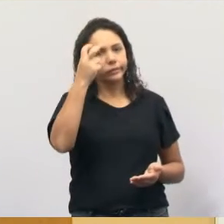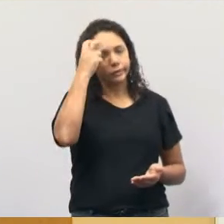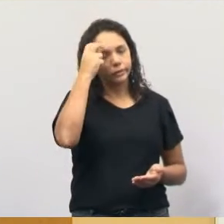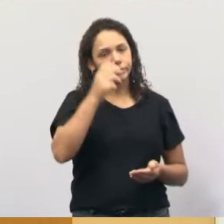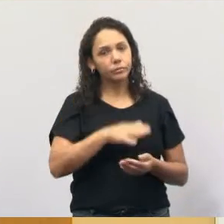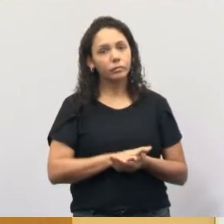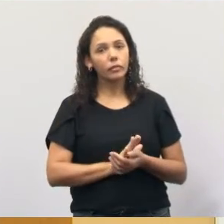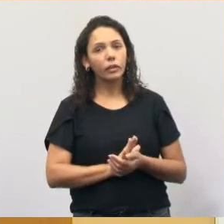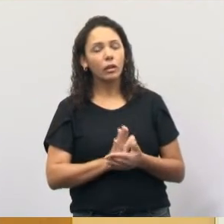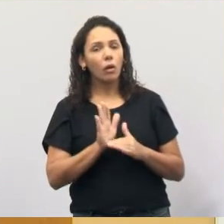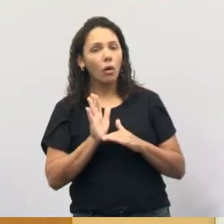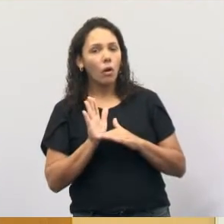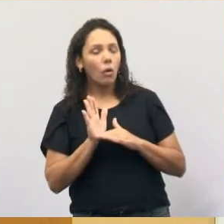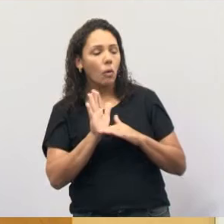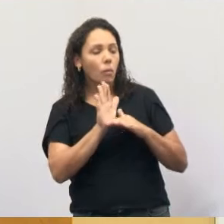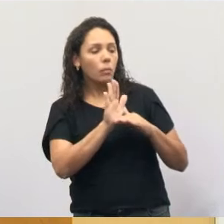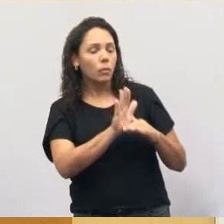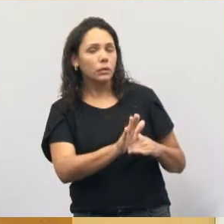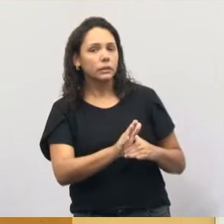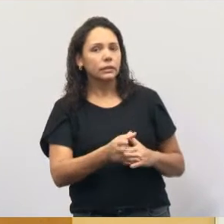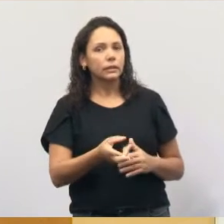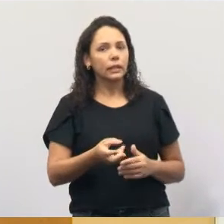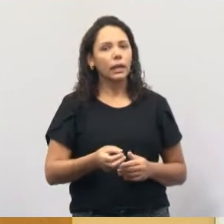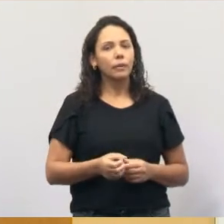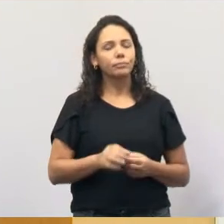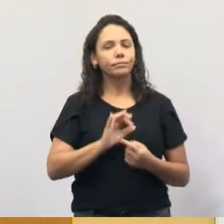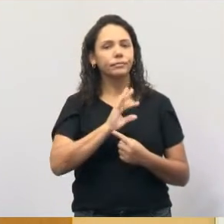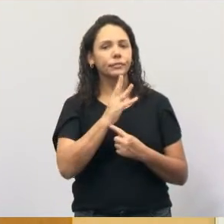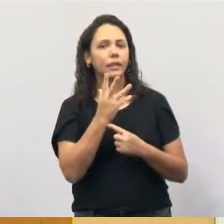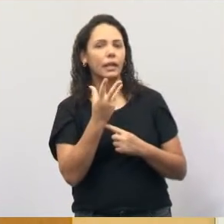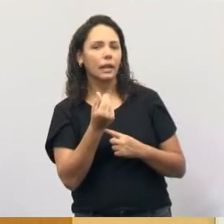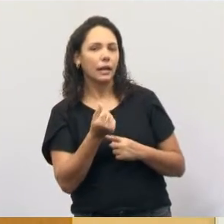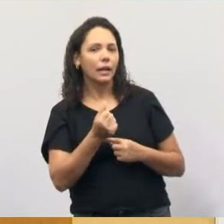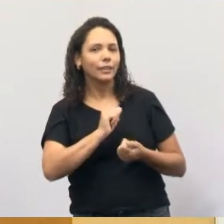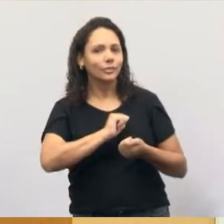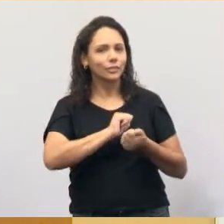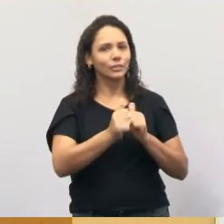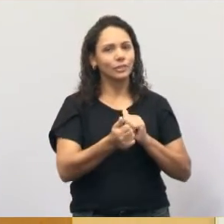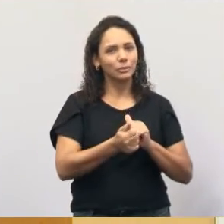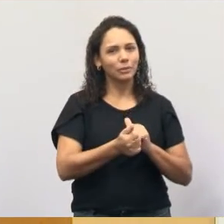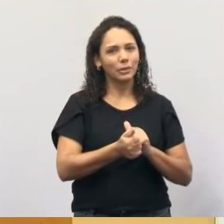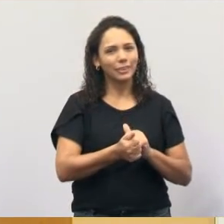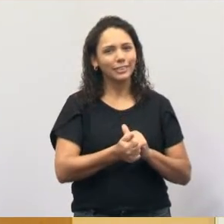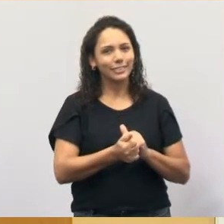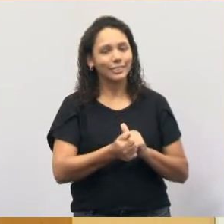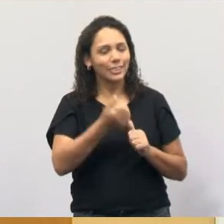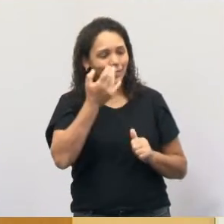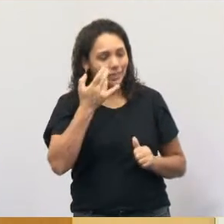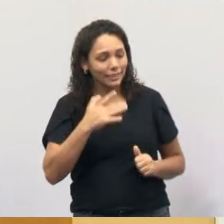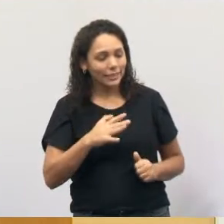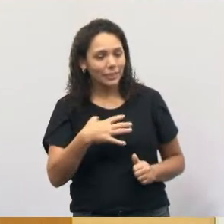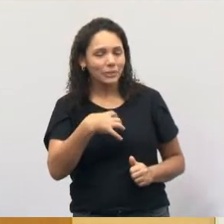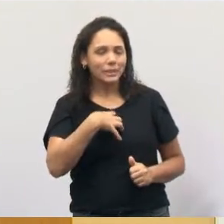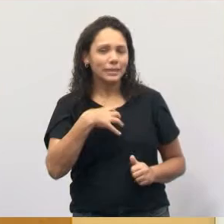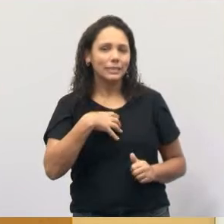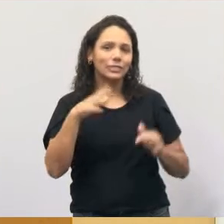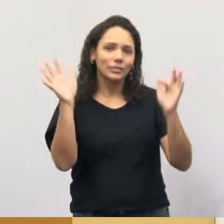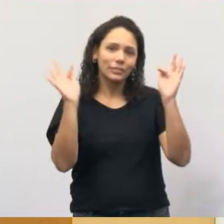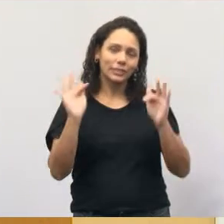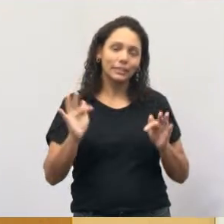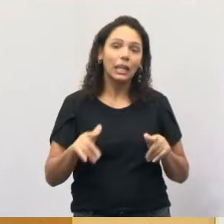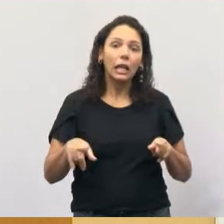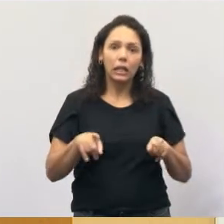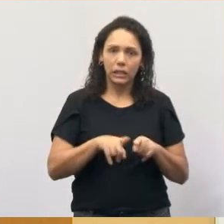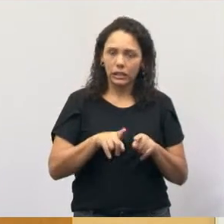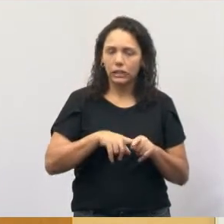nas comunidades, muito me alegra. E também alegra também o coração de muitas mães, de muitos pais,